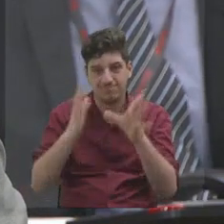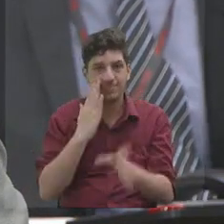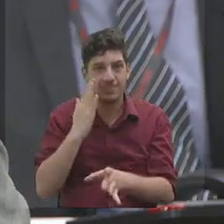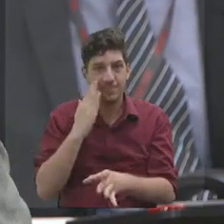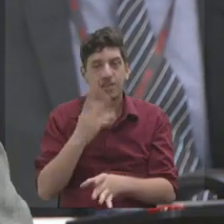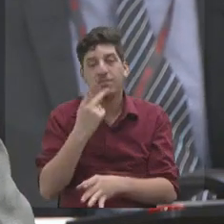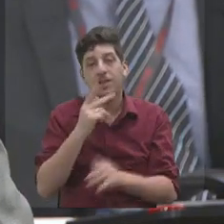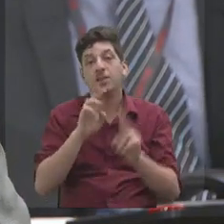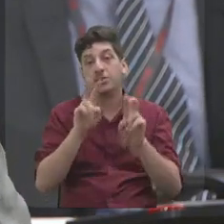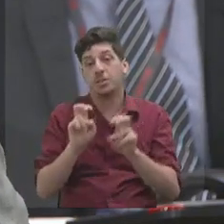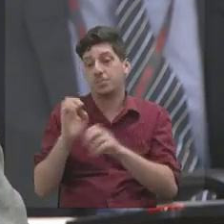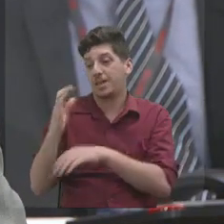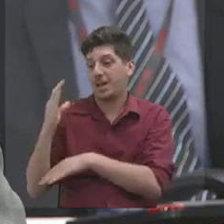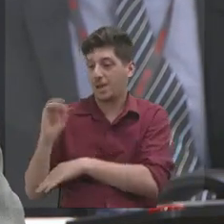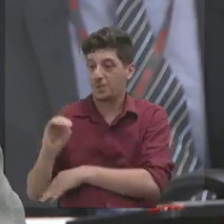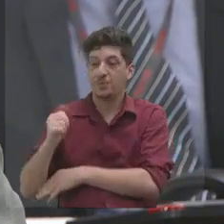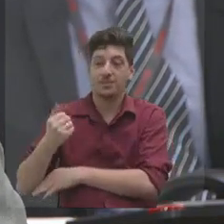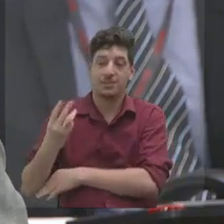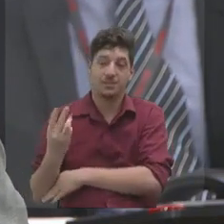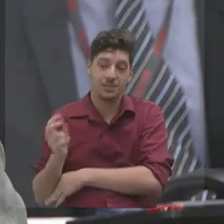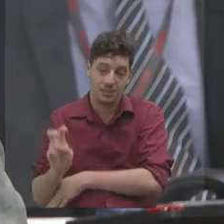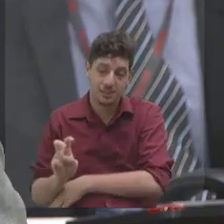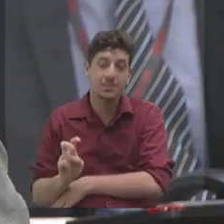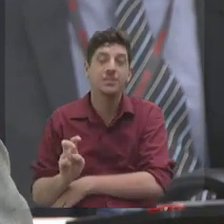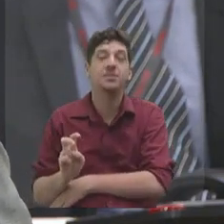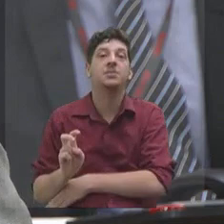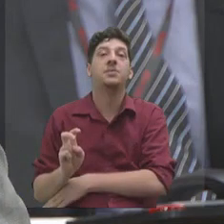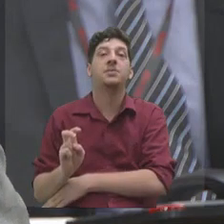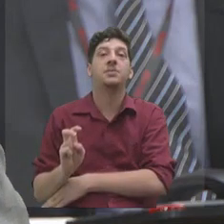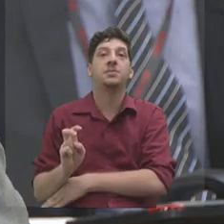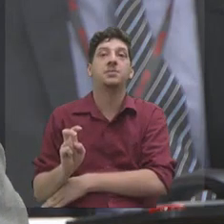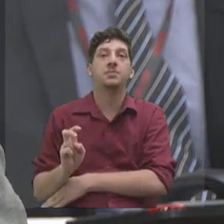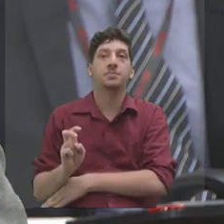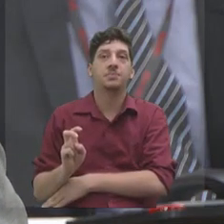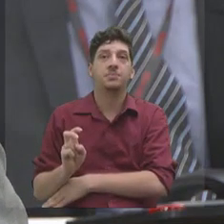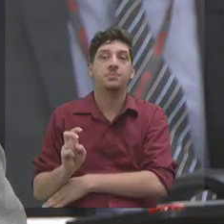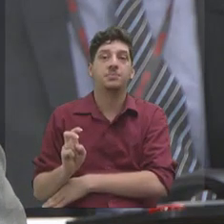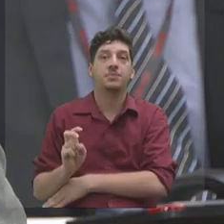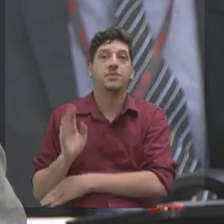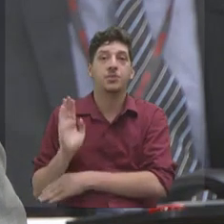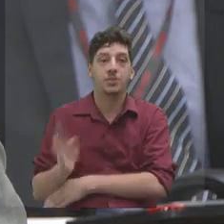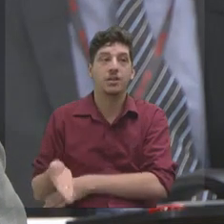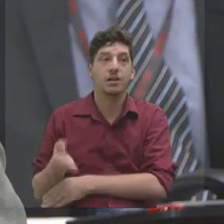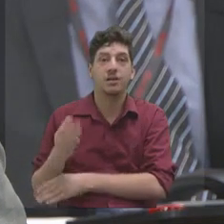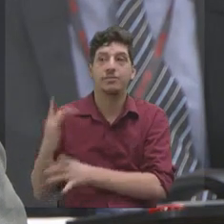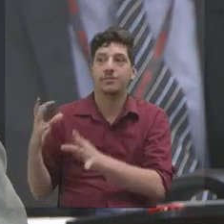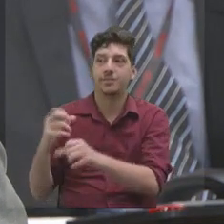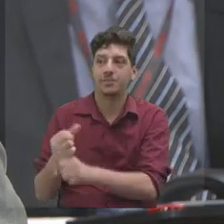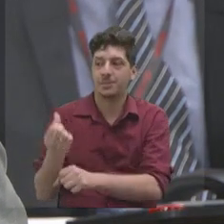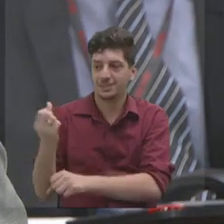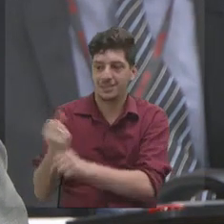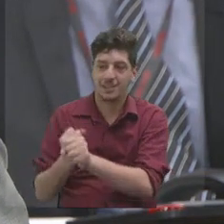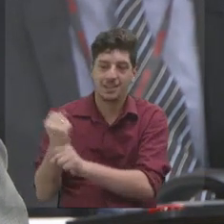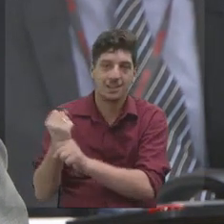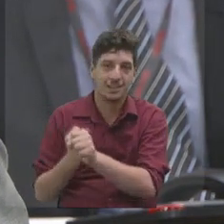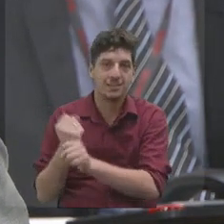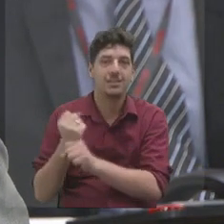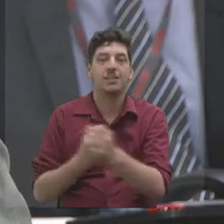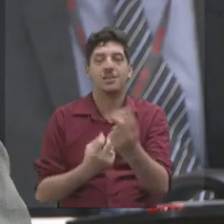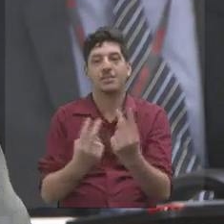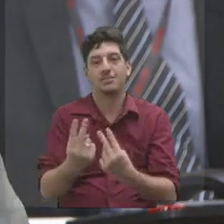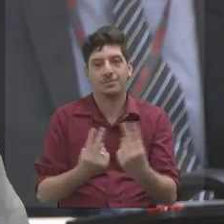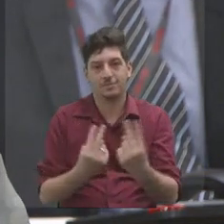135 que tá fazendo né já está seis anos na estrada de